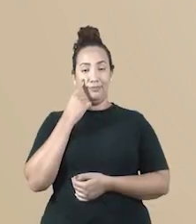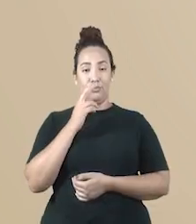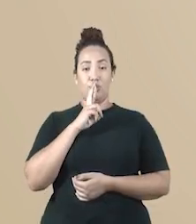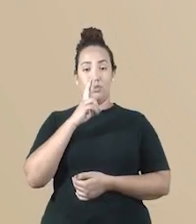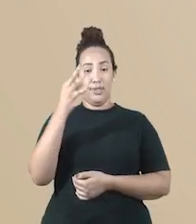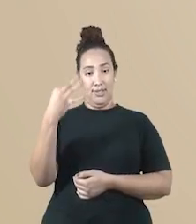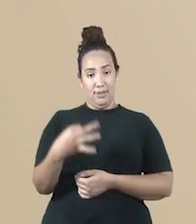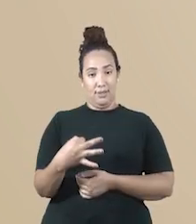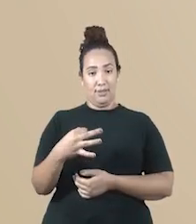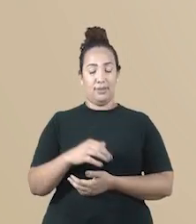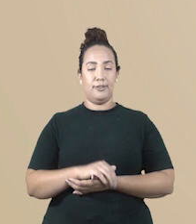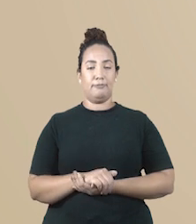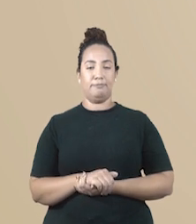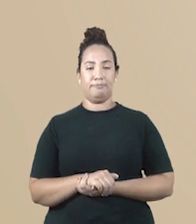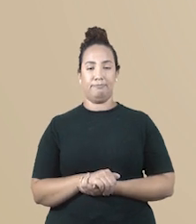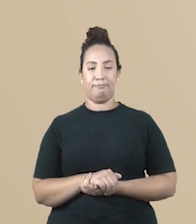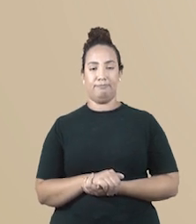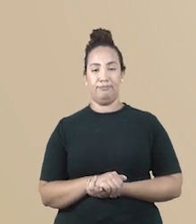Vamos corrigir?